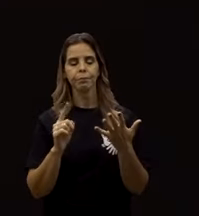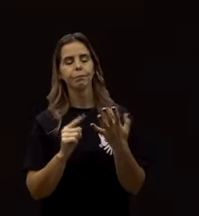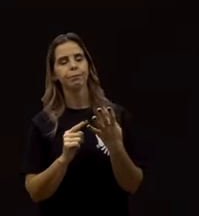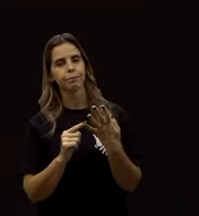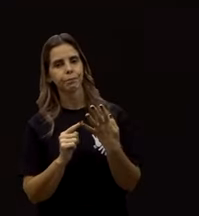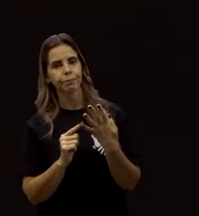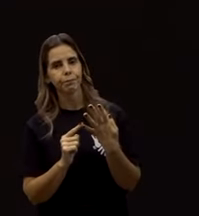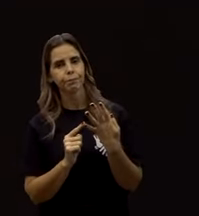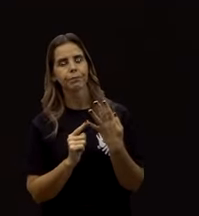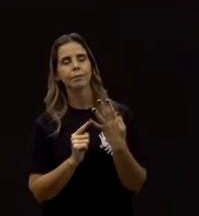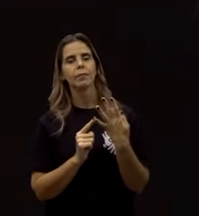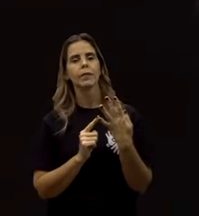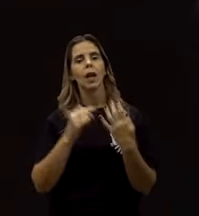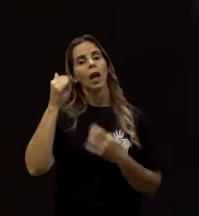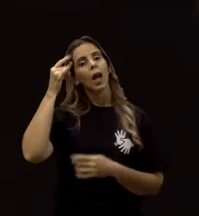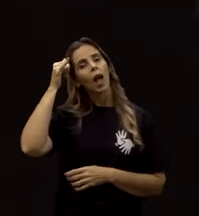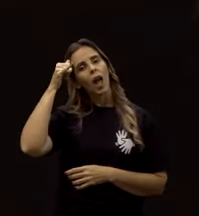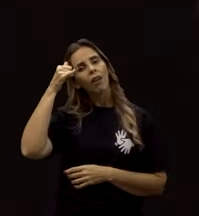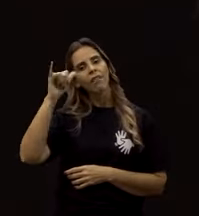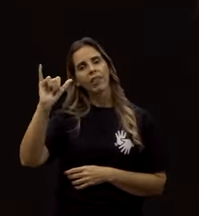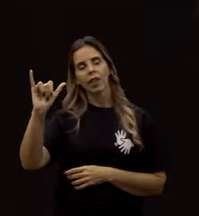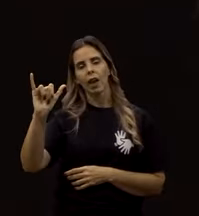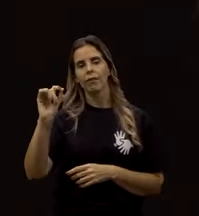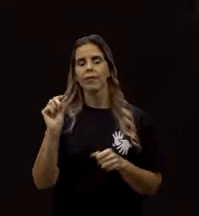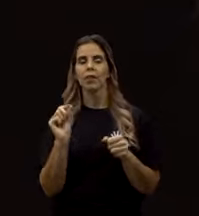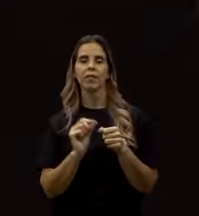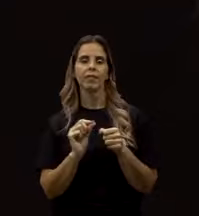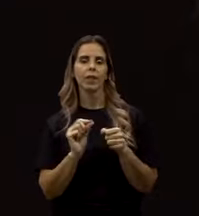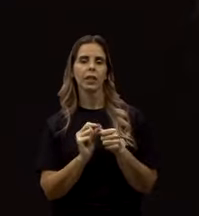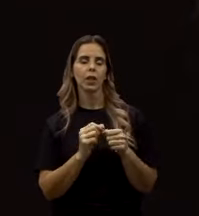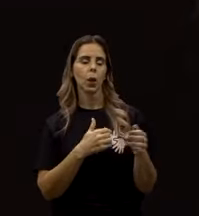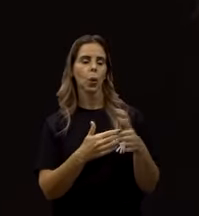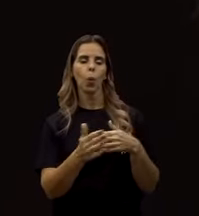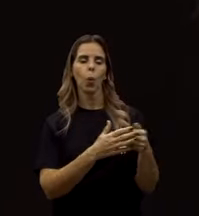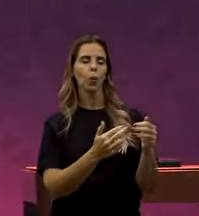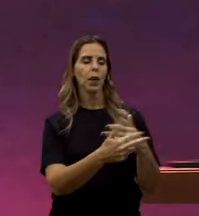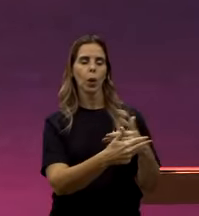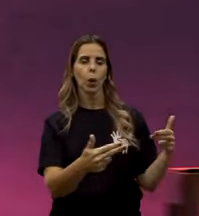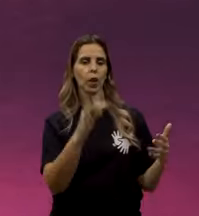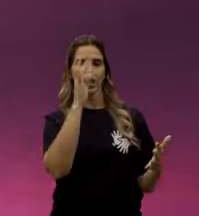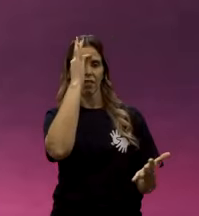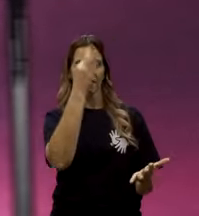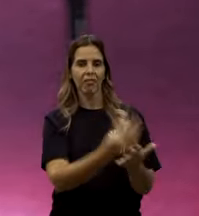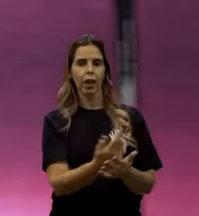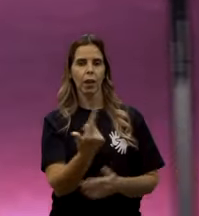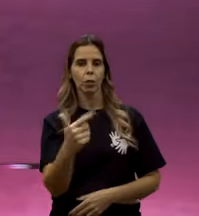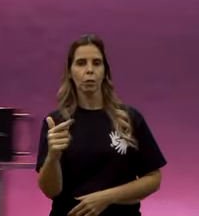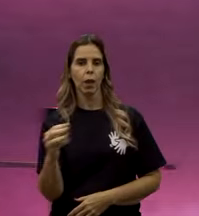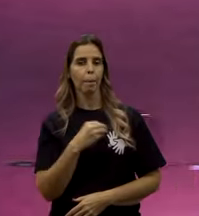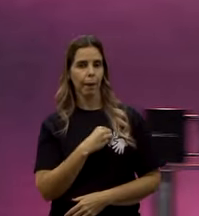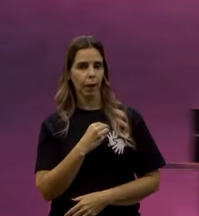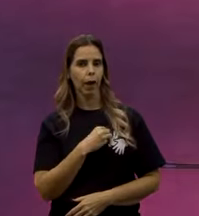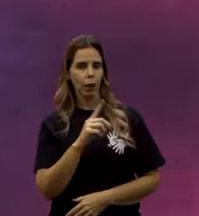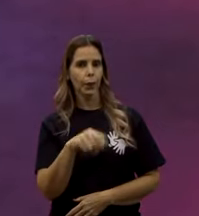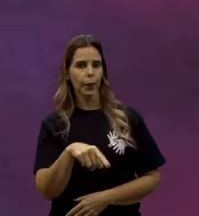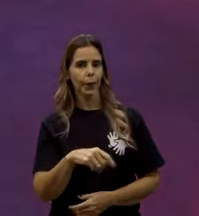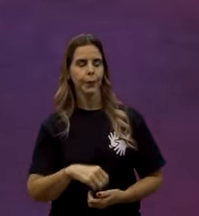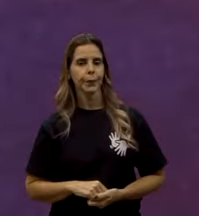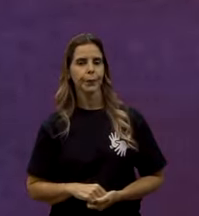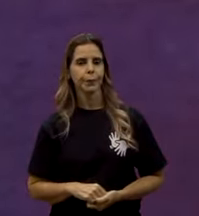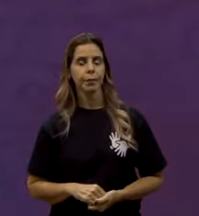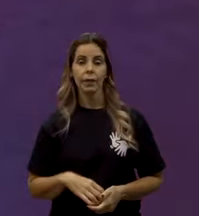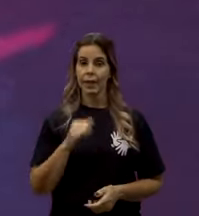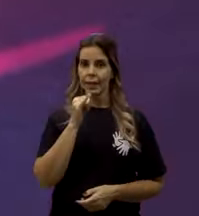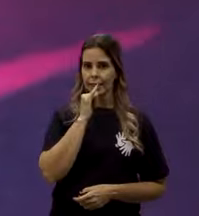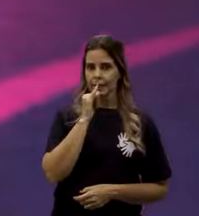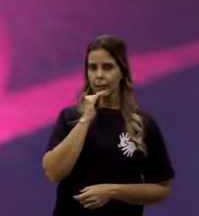você sabia que fazer qualquer coisa sem fé é pecado você sabia que acordar